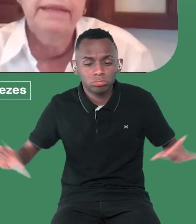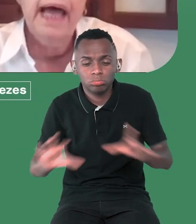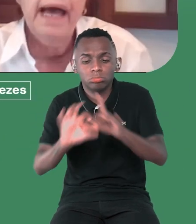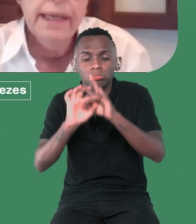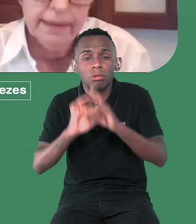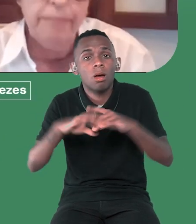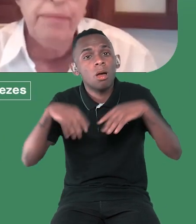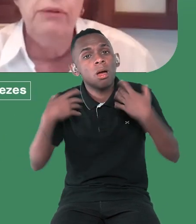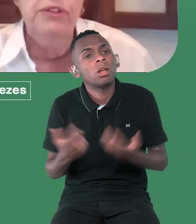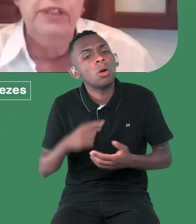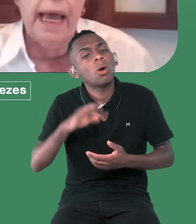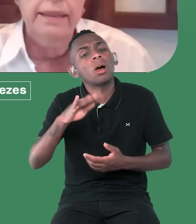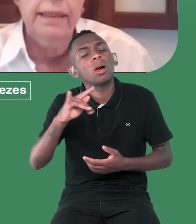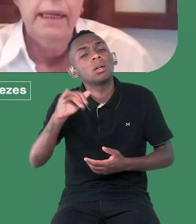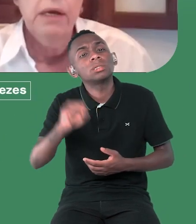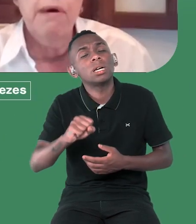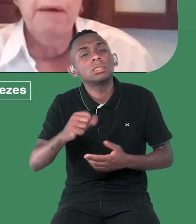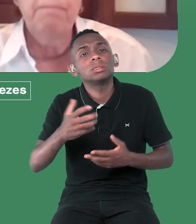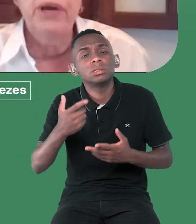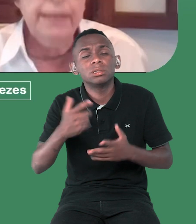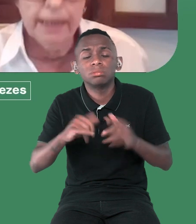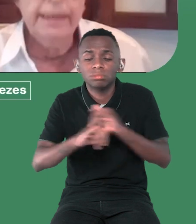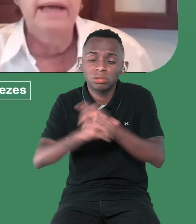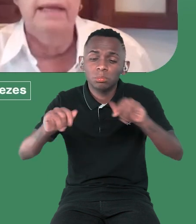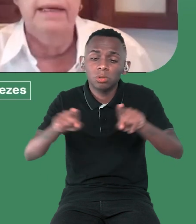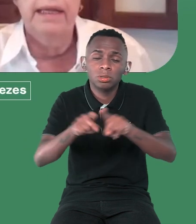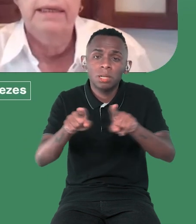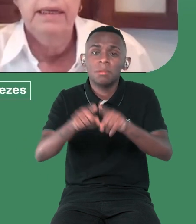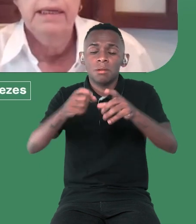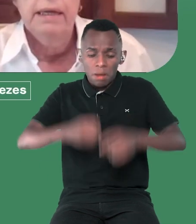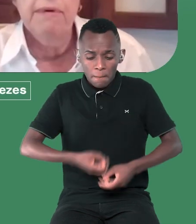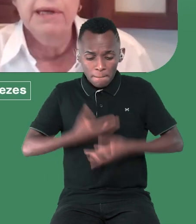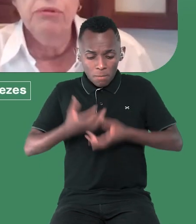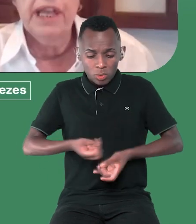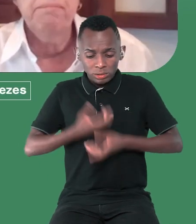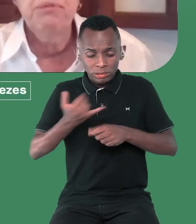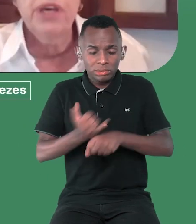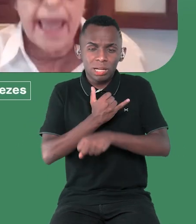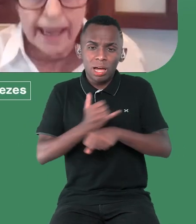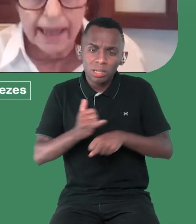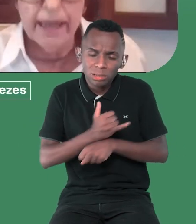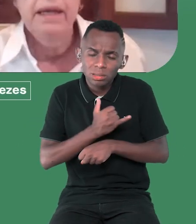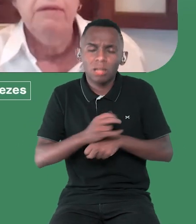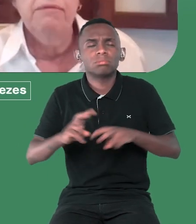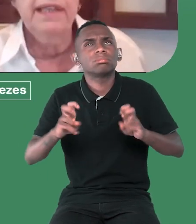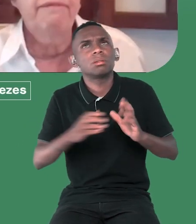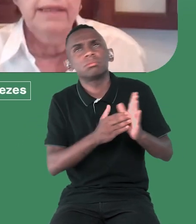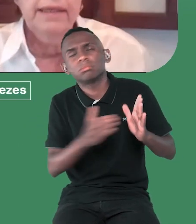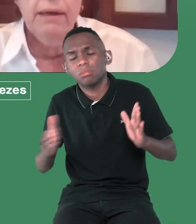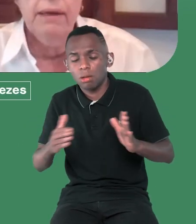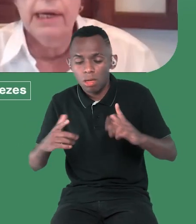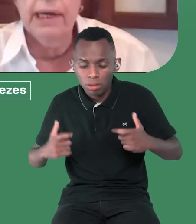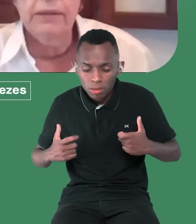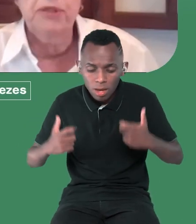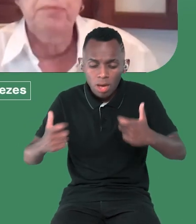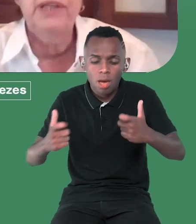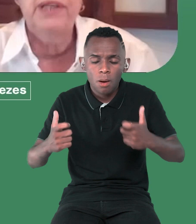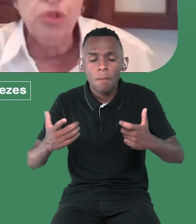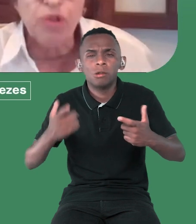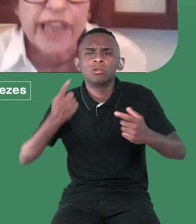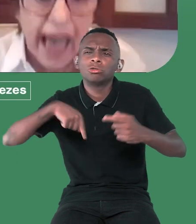é isso que a Thaís também nos traz com a poesia dela, né? Quando, num tempo de guerra, você fala assim, olha,